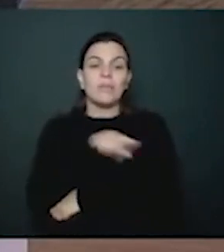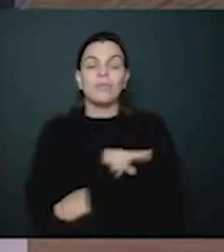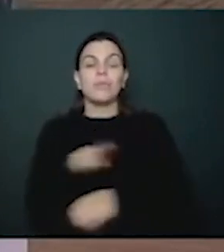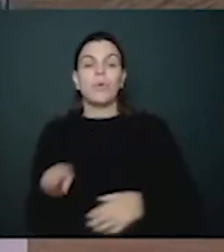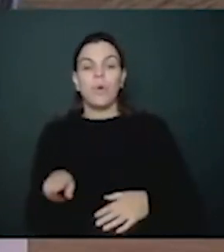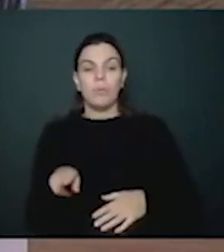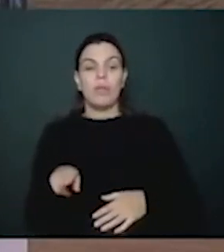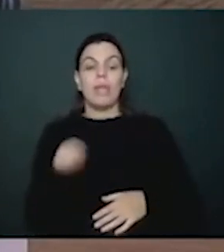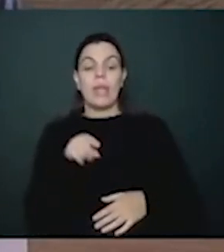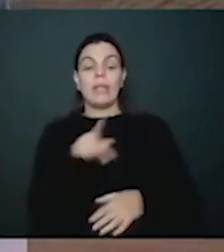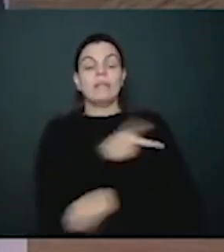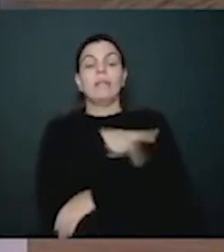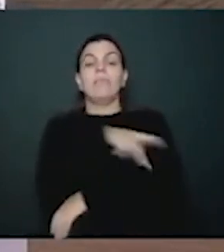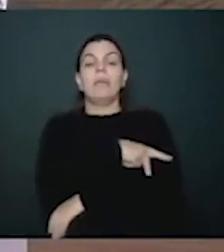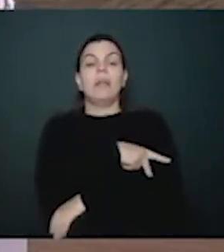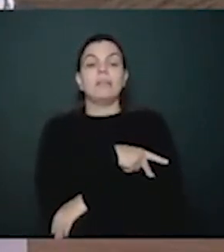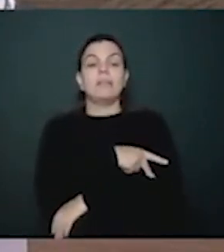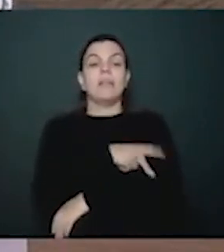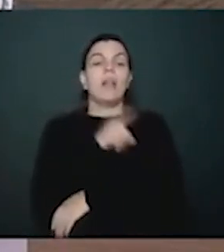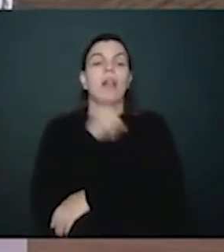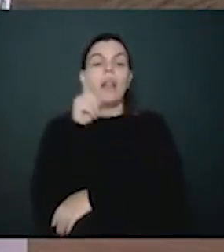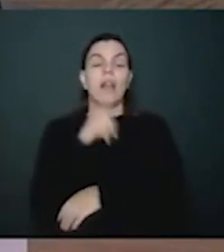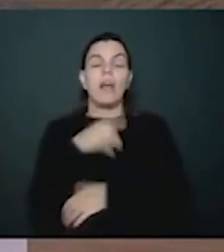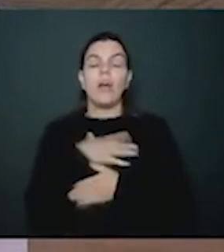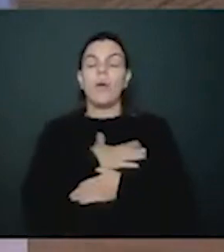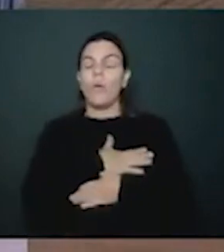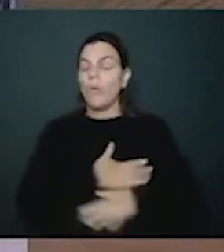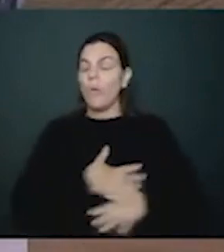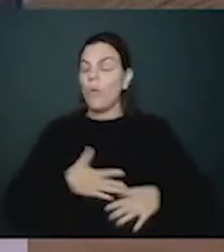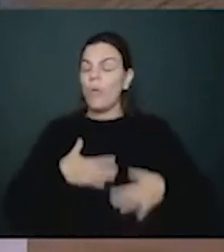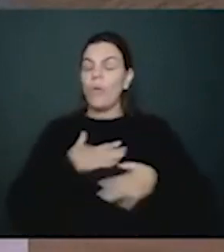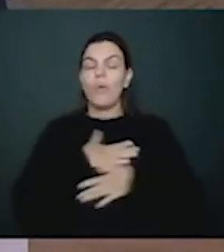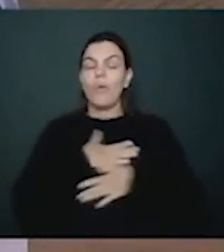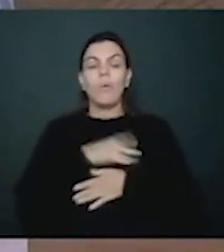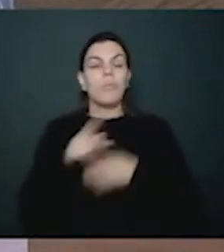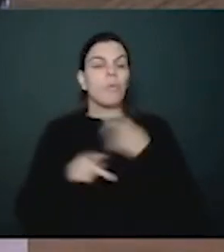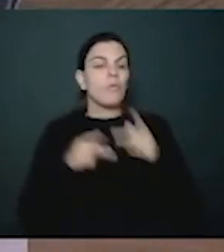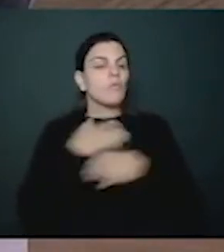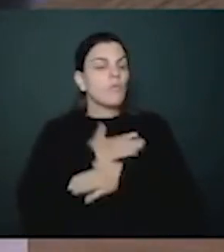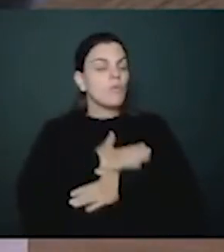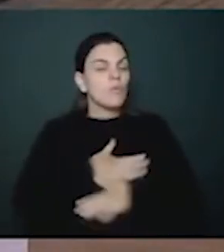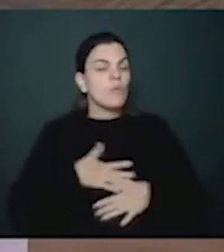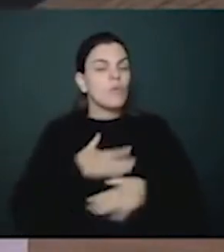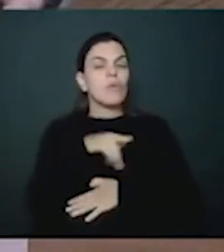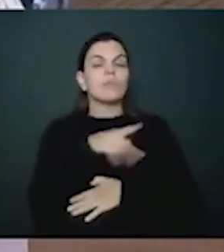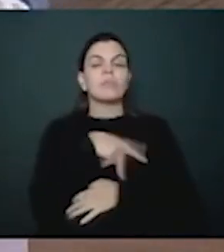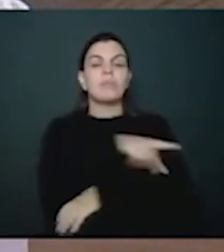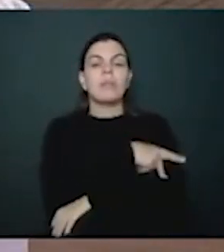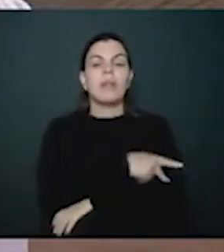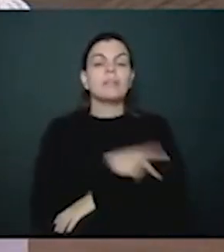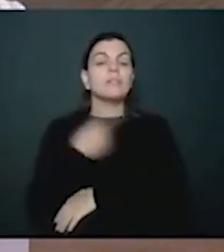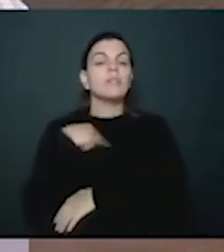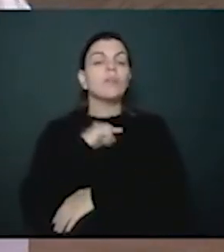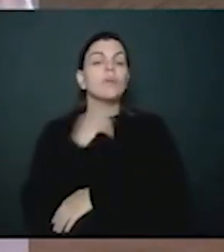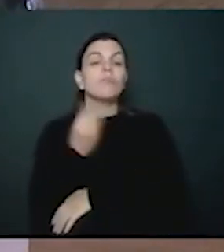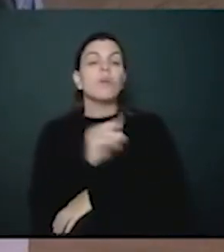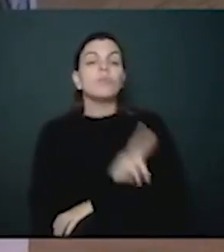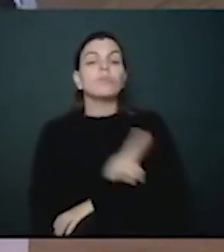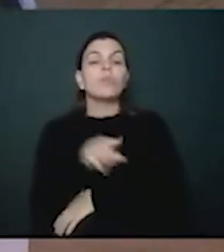comunidade do Portão Santa Quitéria e região. E nós tivemos a oportunidade lá, porque ele foi um dos